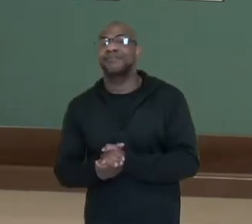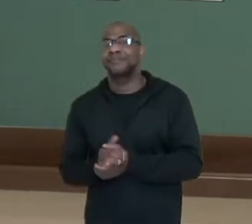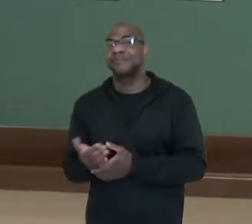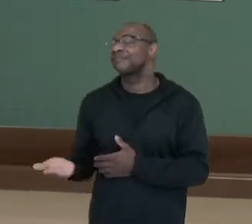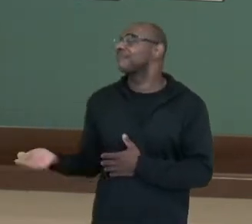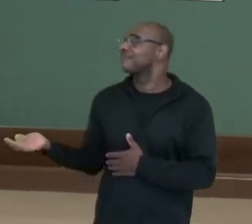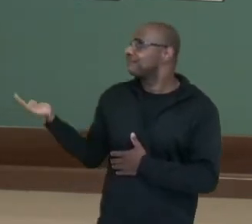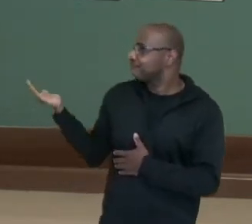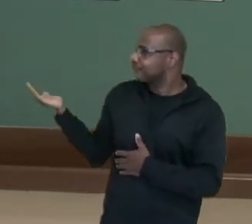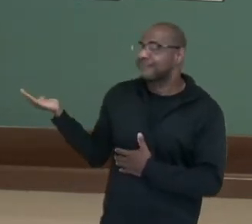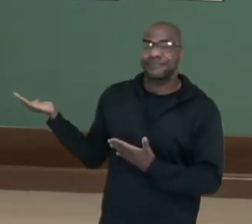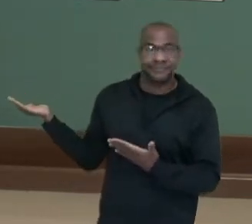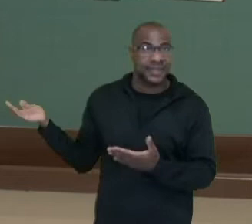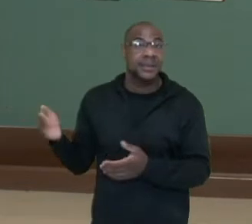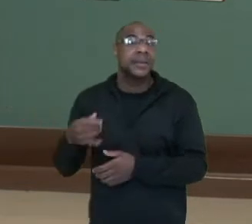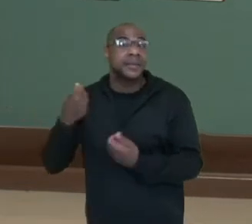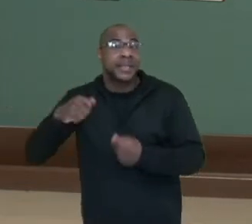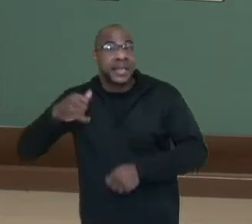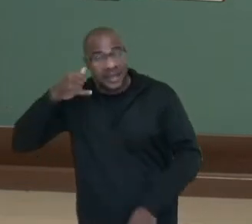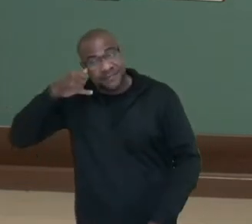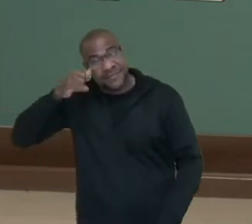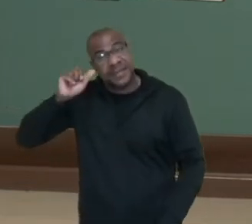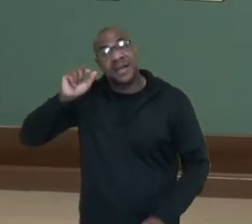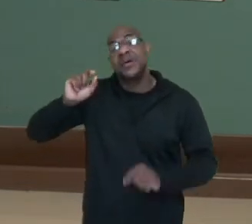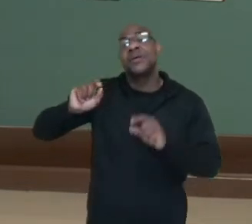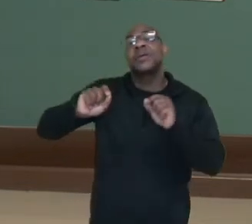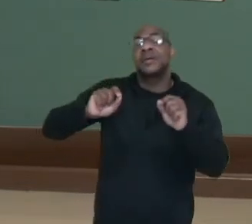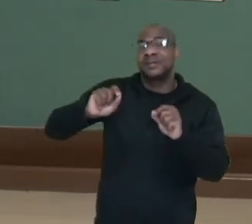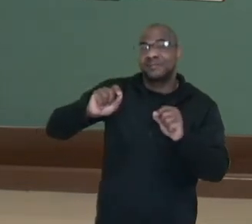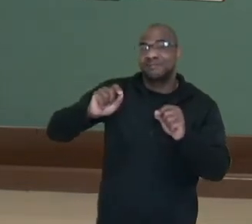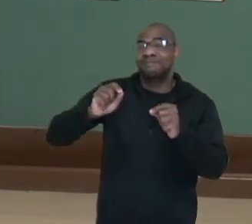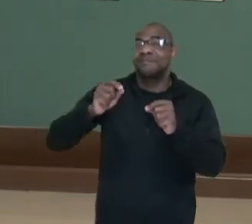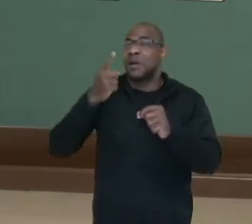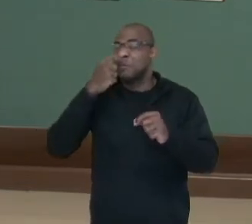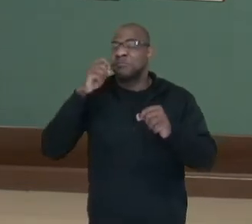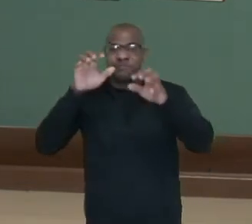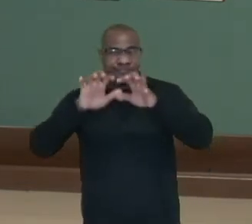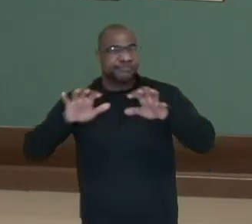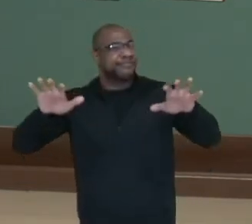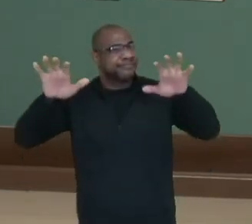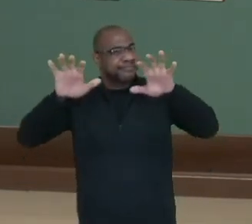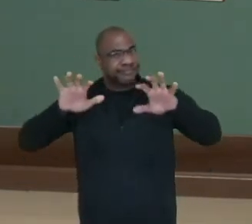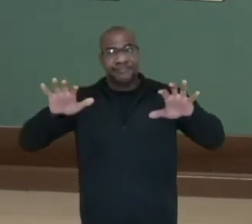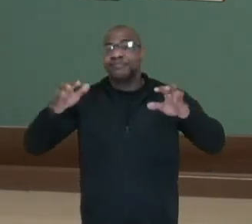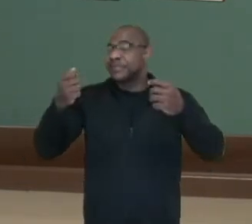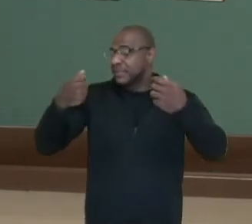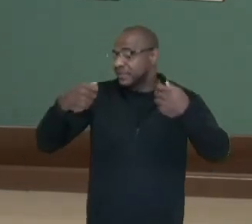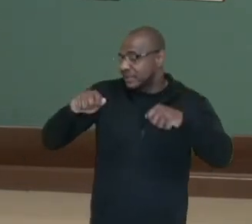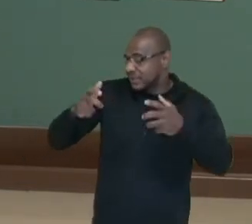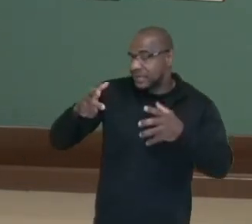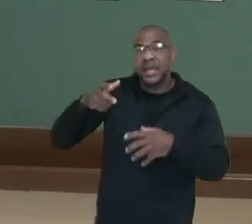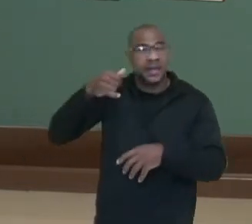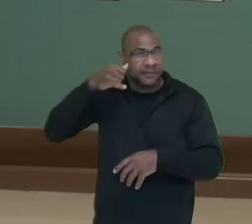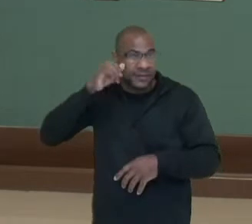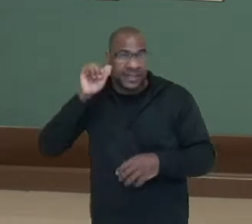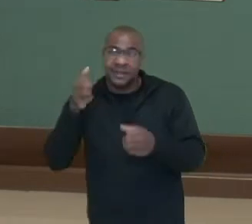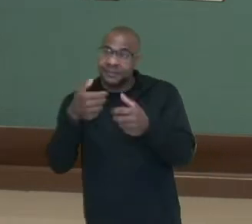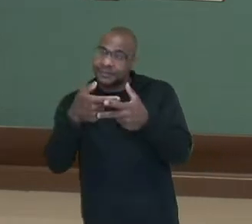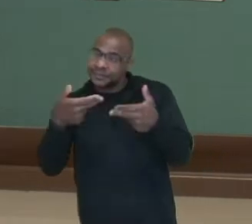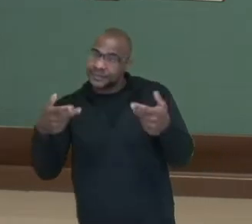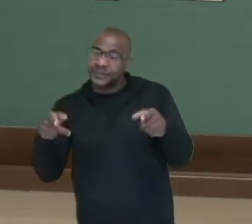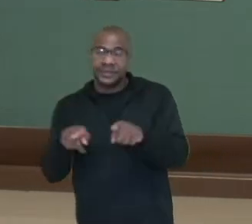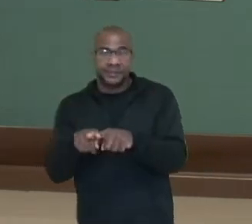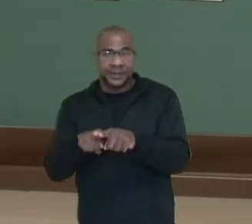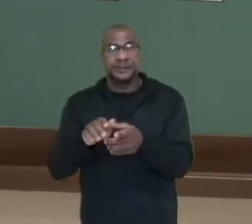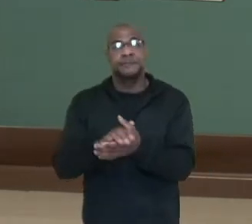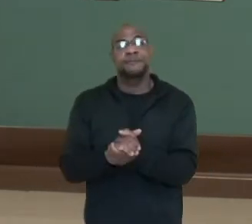situação como essa, para evitar a poluição atmosférica que pode desencadear doenças e também tornando os ecossistemas